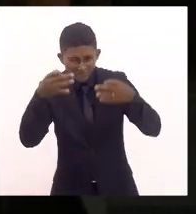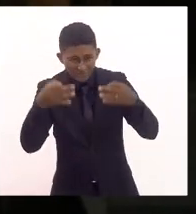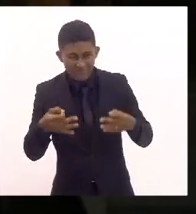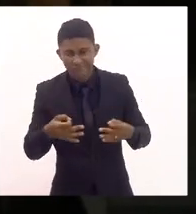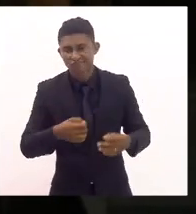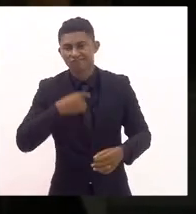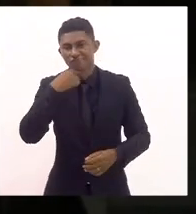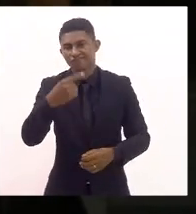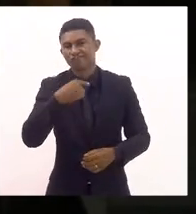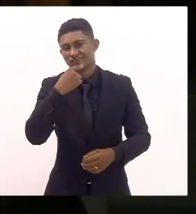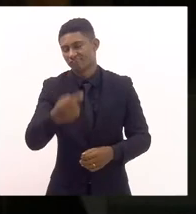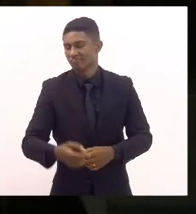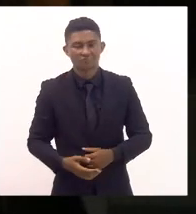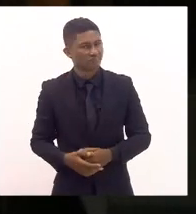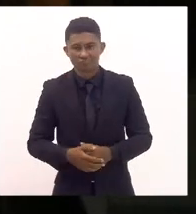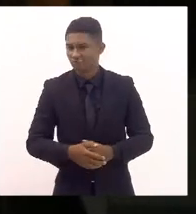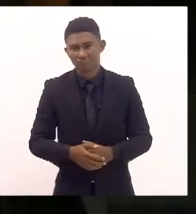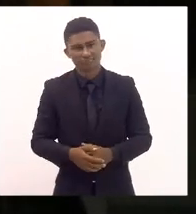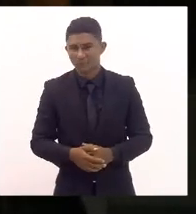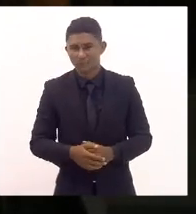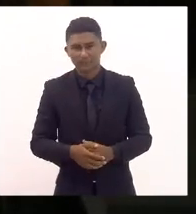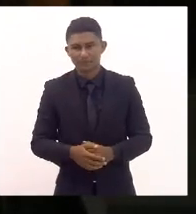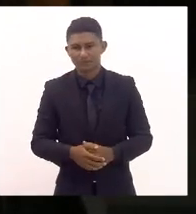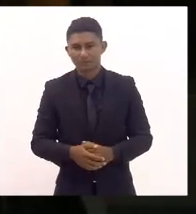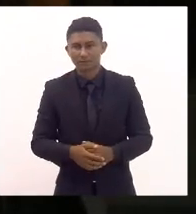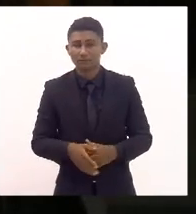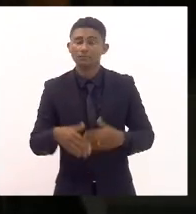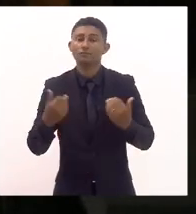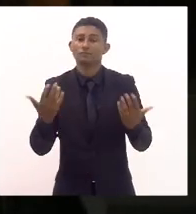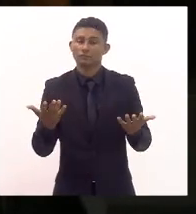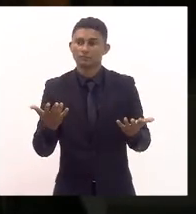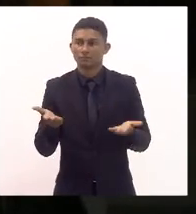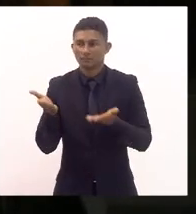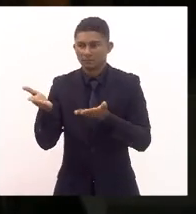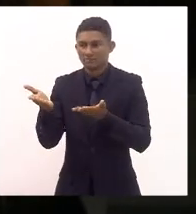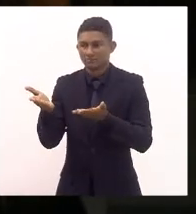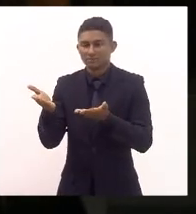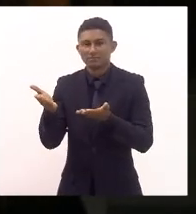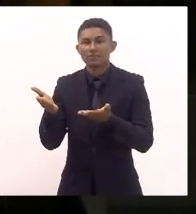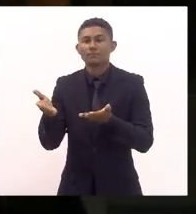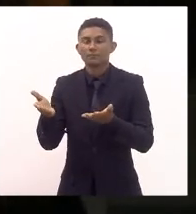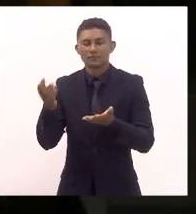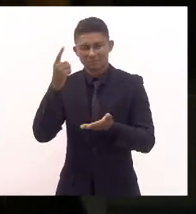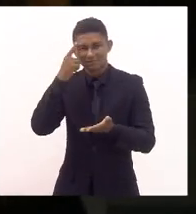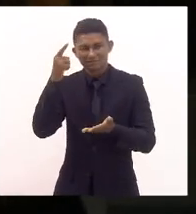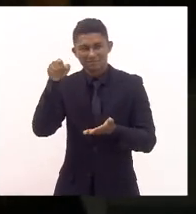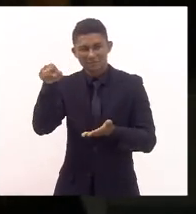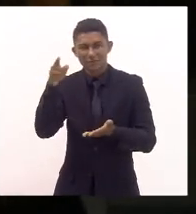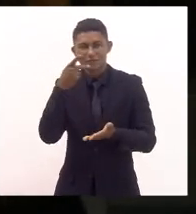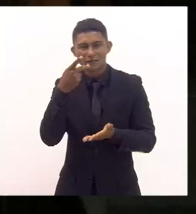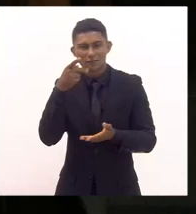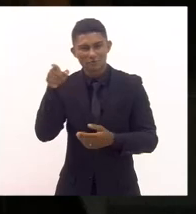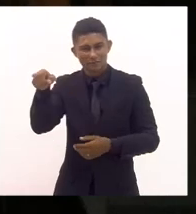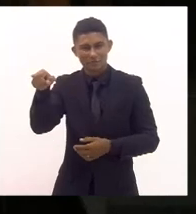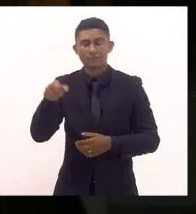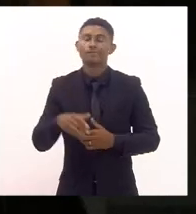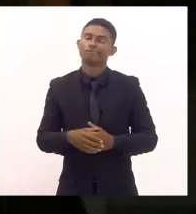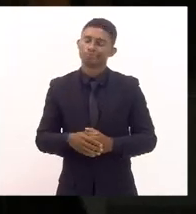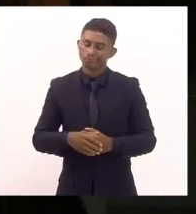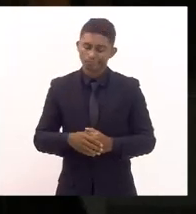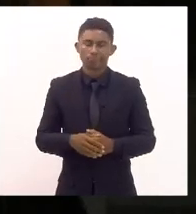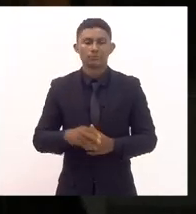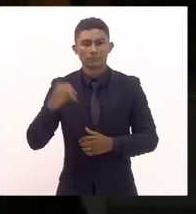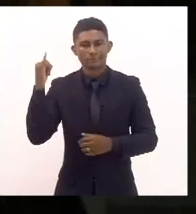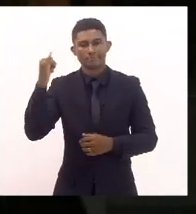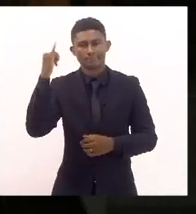ocorrer então o deputado waldeck também lembra e essa